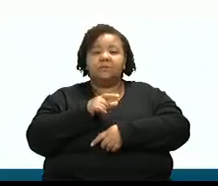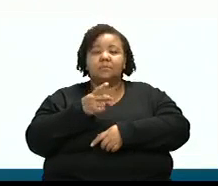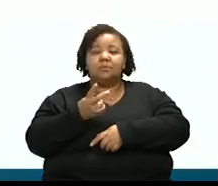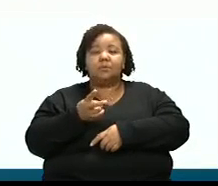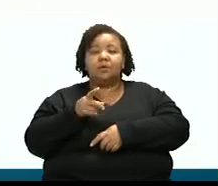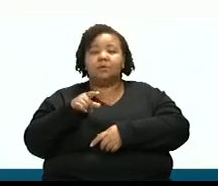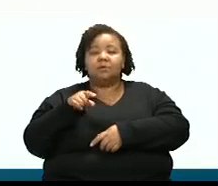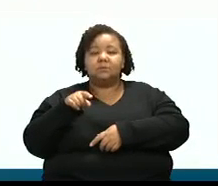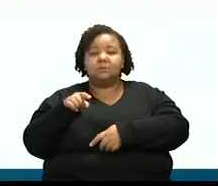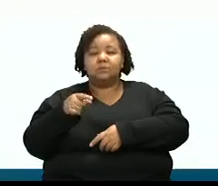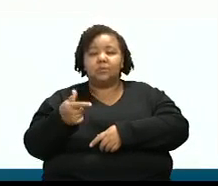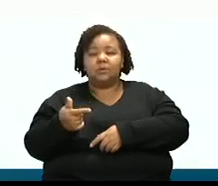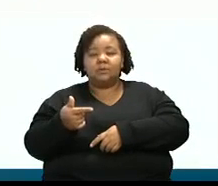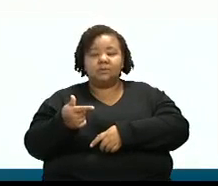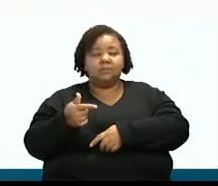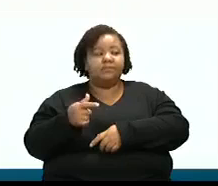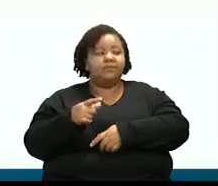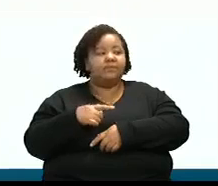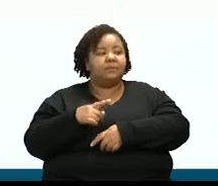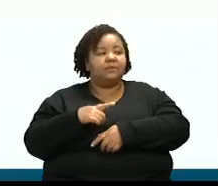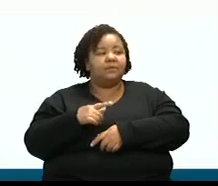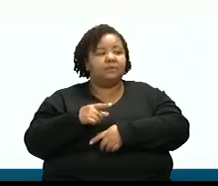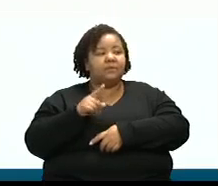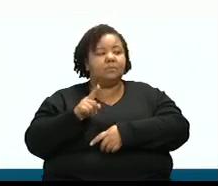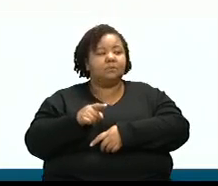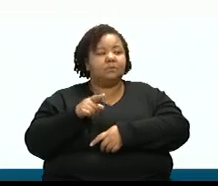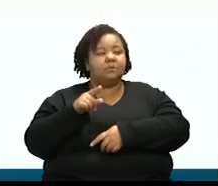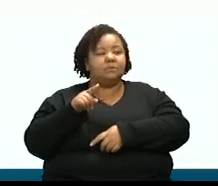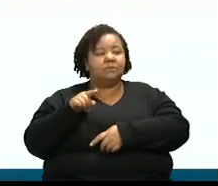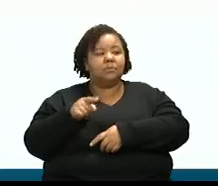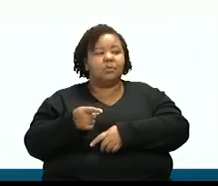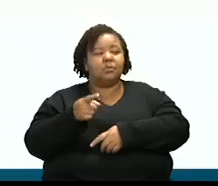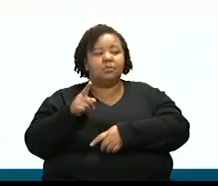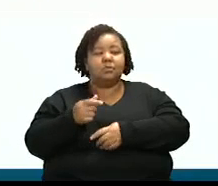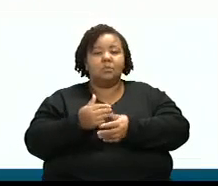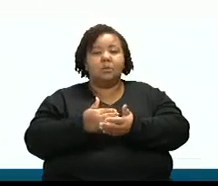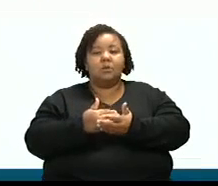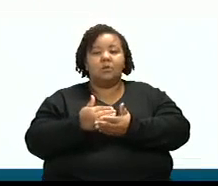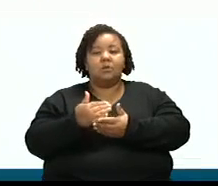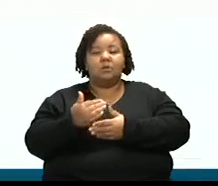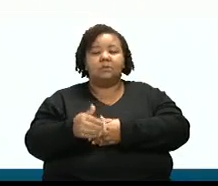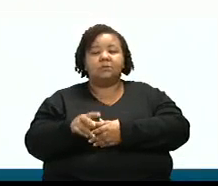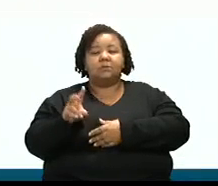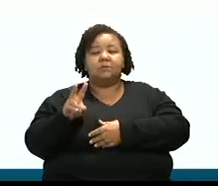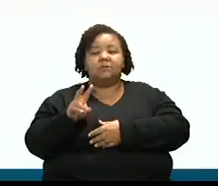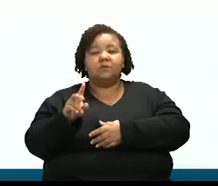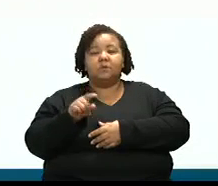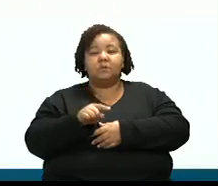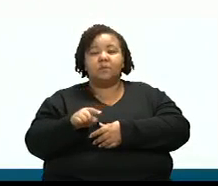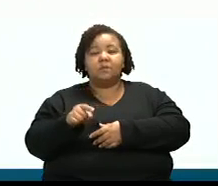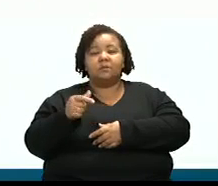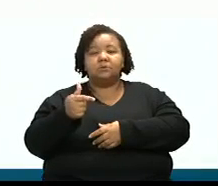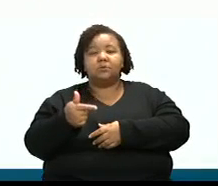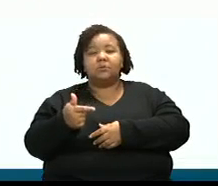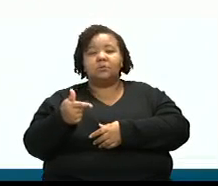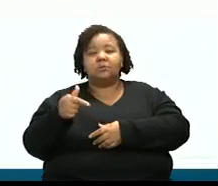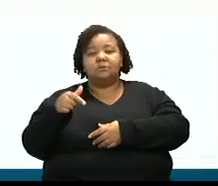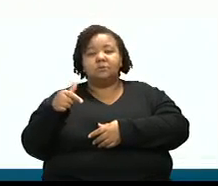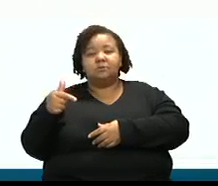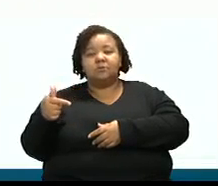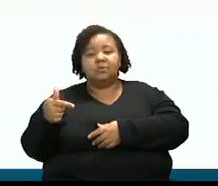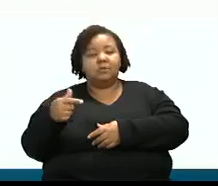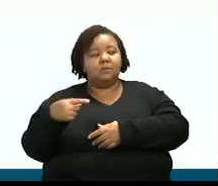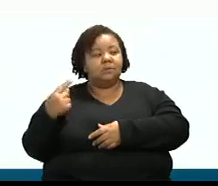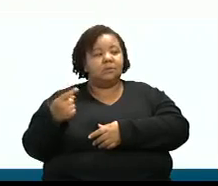2, nós vamos ter esse ponto como a origem do vetor menos 2, 2. E assim nós